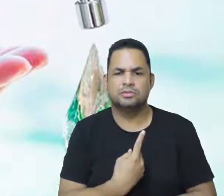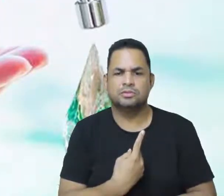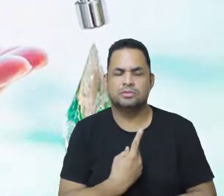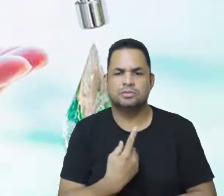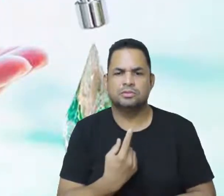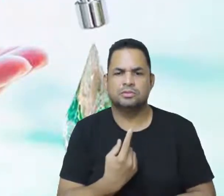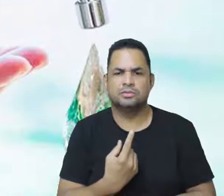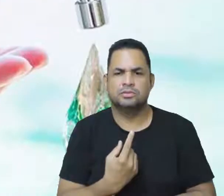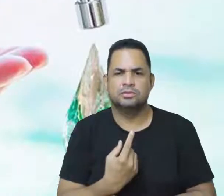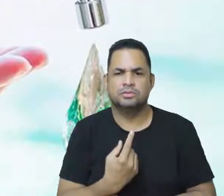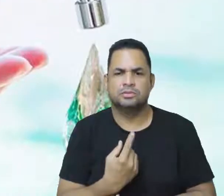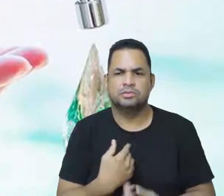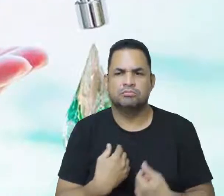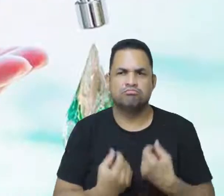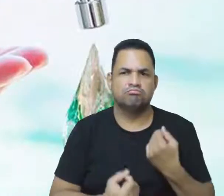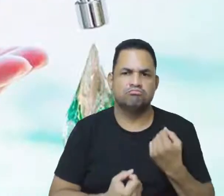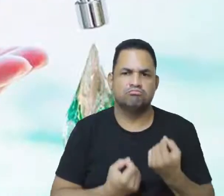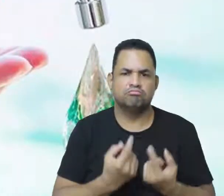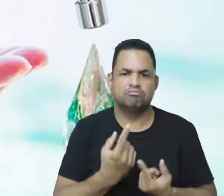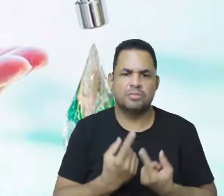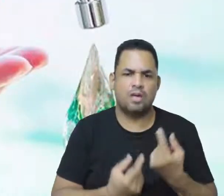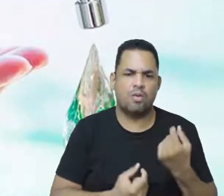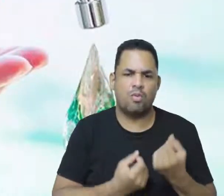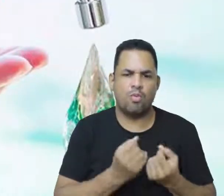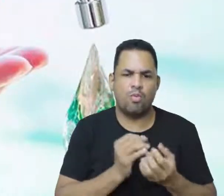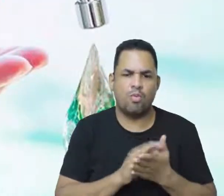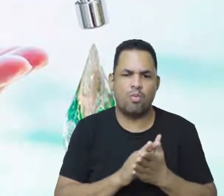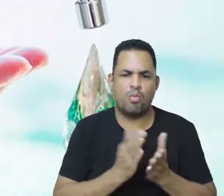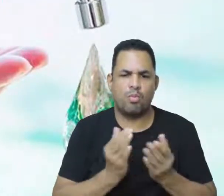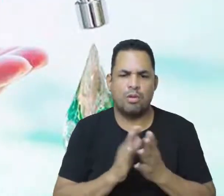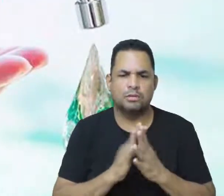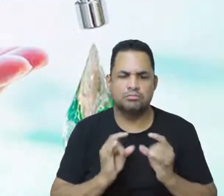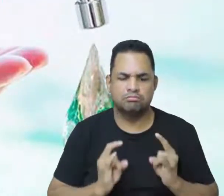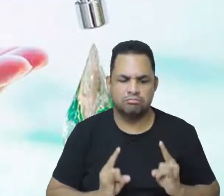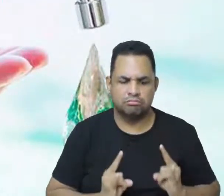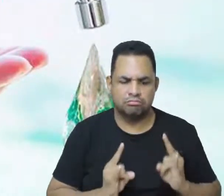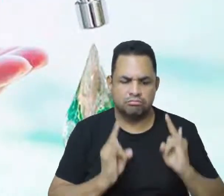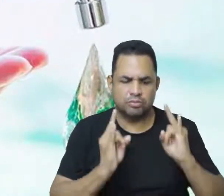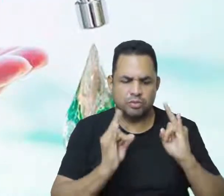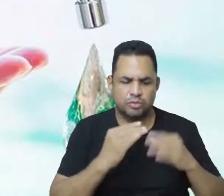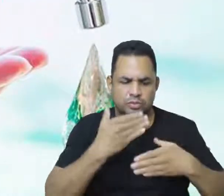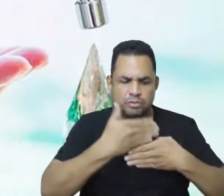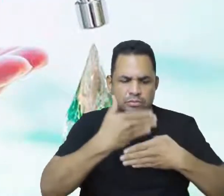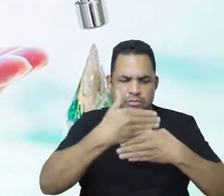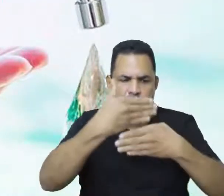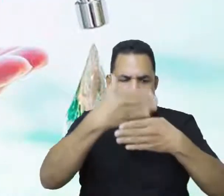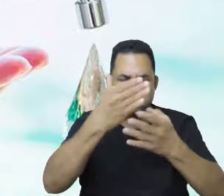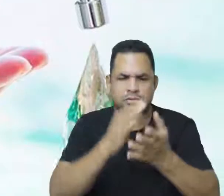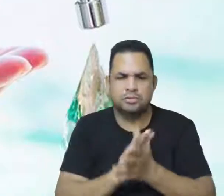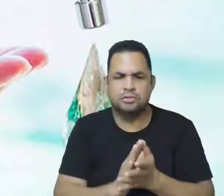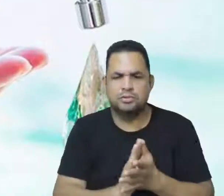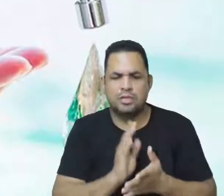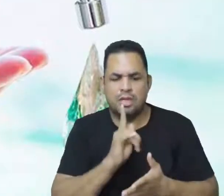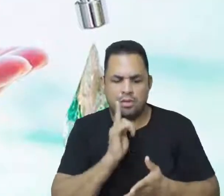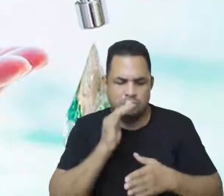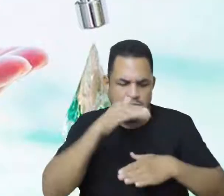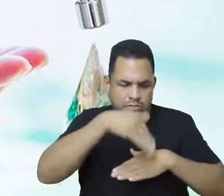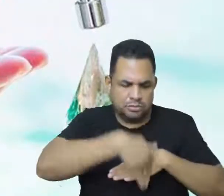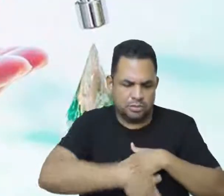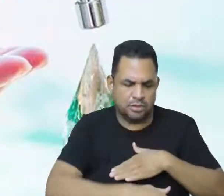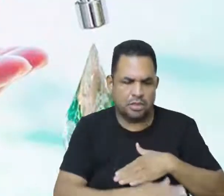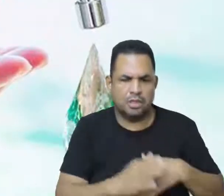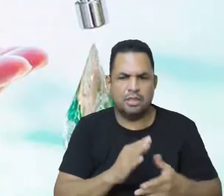algumas construções de algumas hidrelétricas, como é o caso de Balbina, no estado do Amazonas, que trouxe um